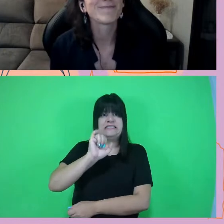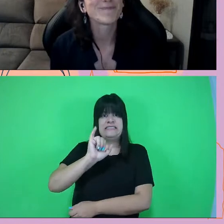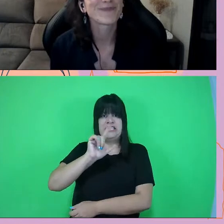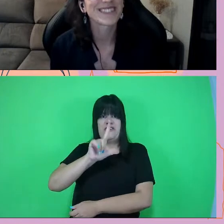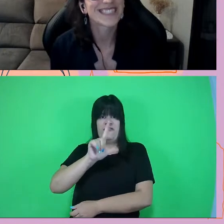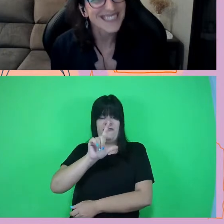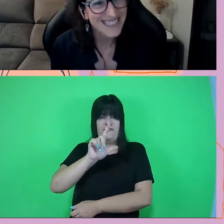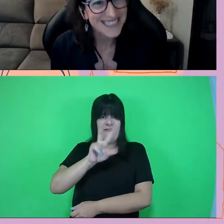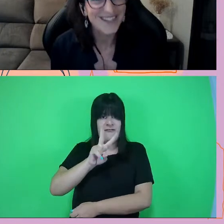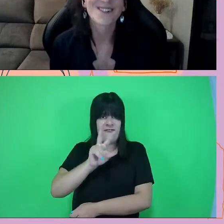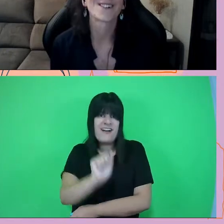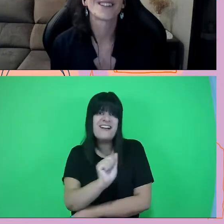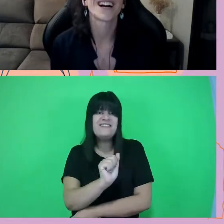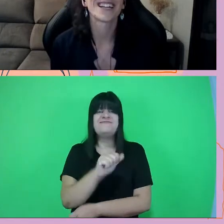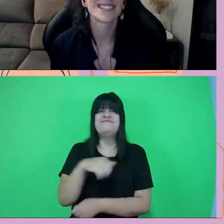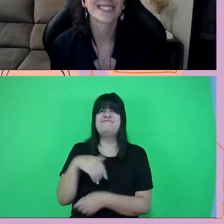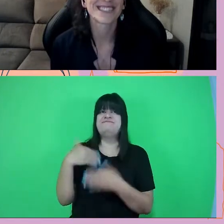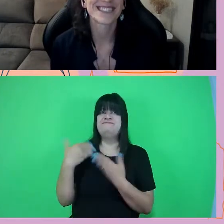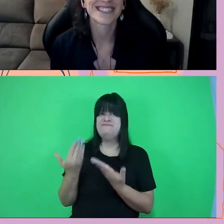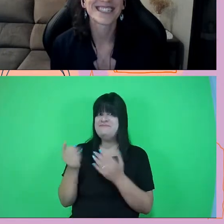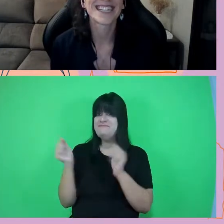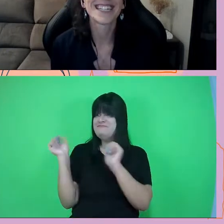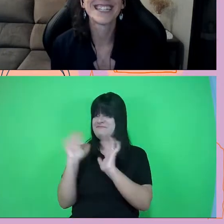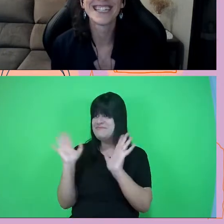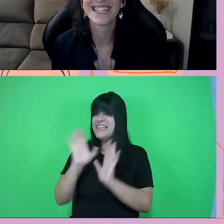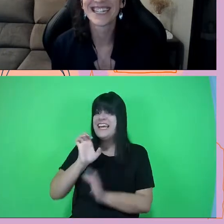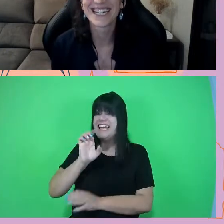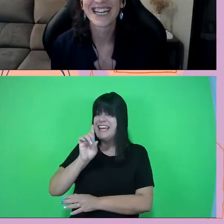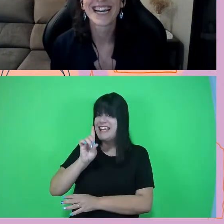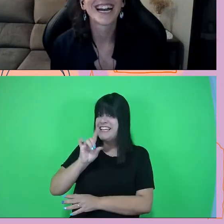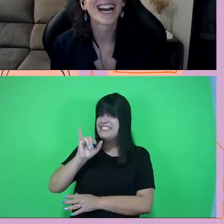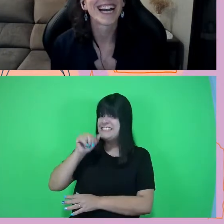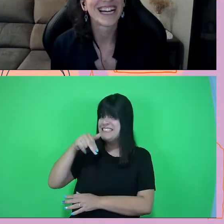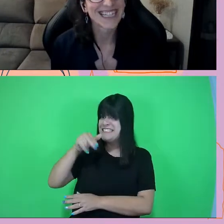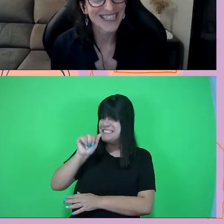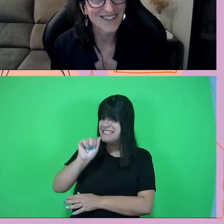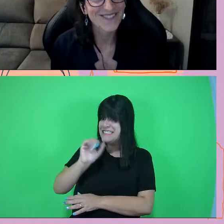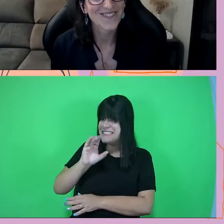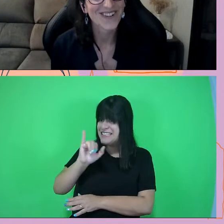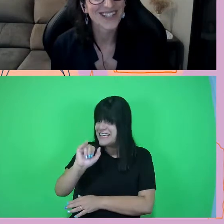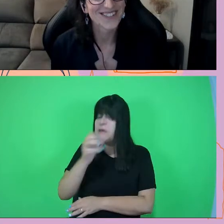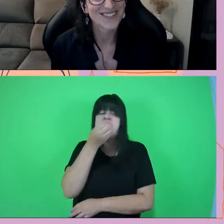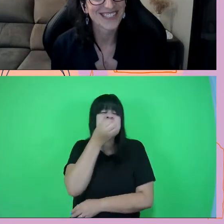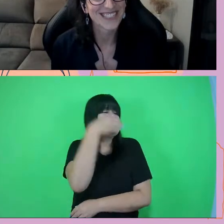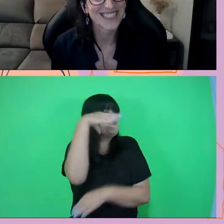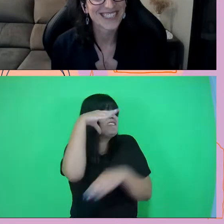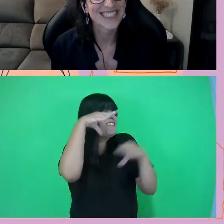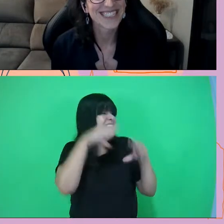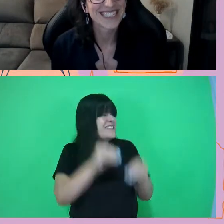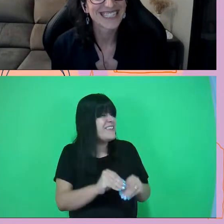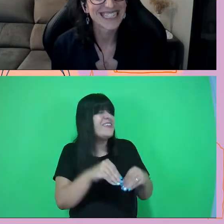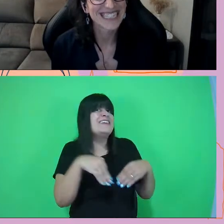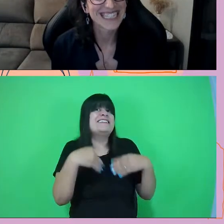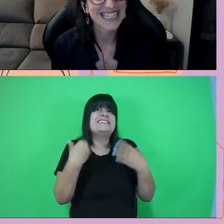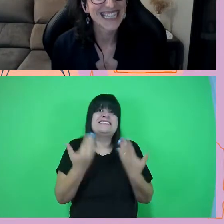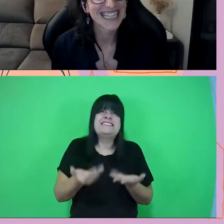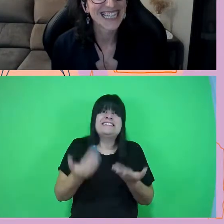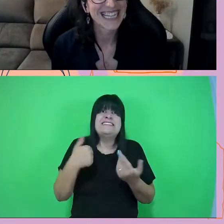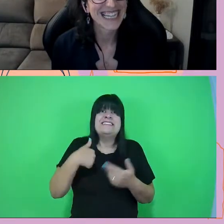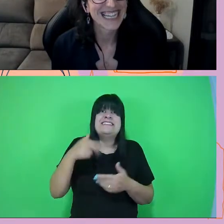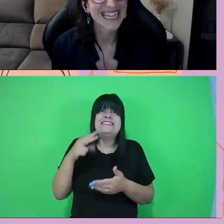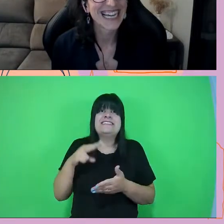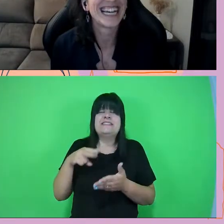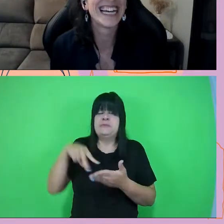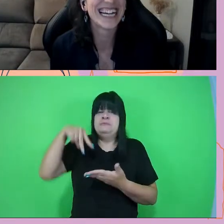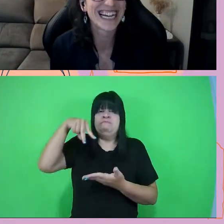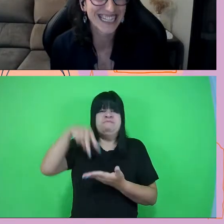Ednancy. Olá, Ednancy. Olá, boa noite. Estou meio pão aqui, mas levantei e estou aqui de